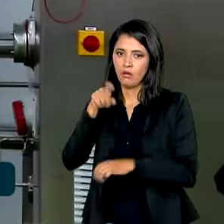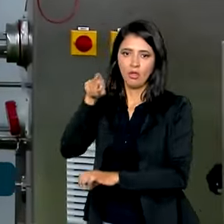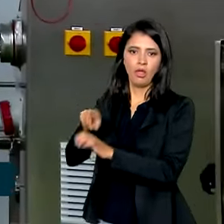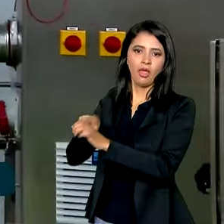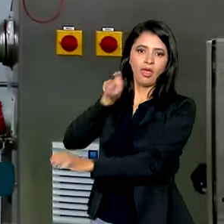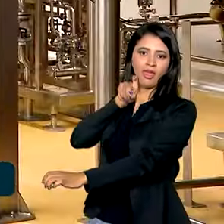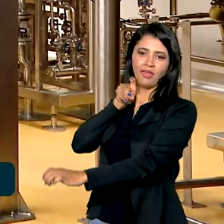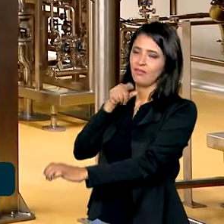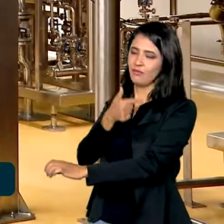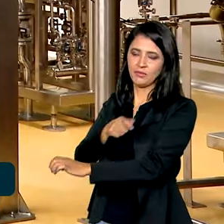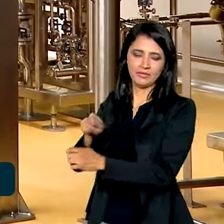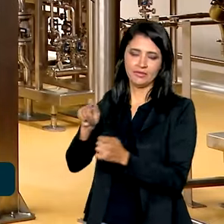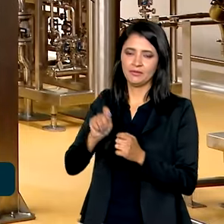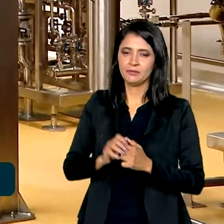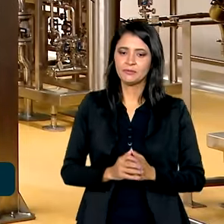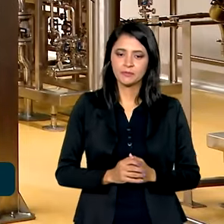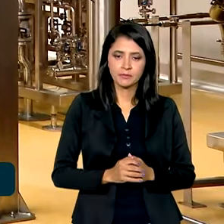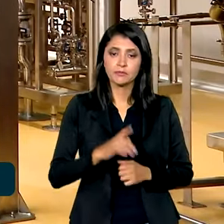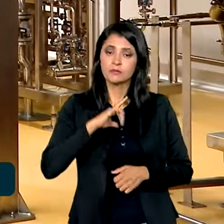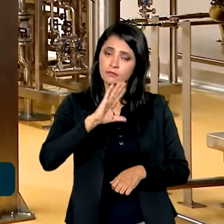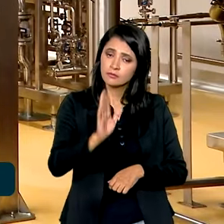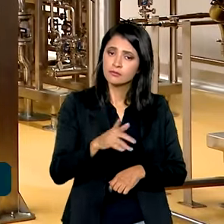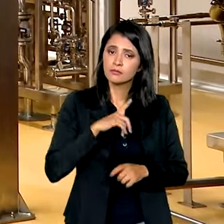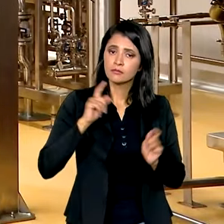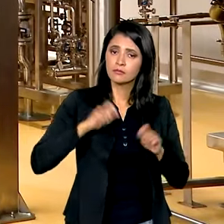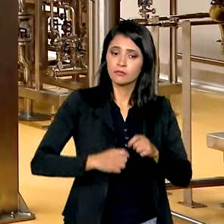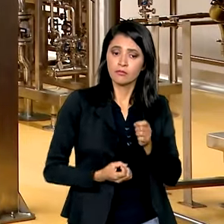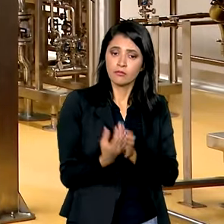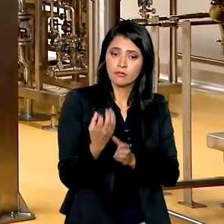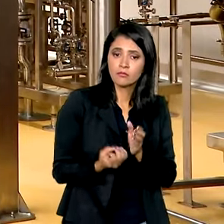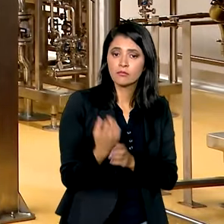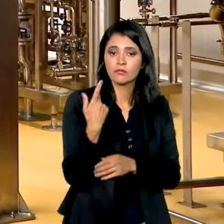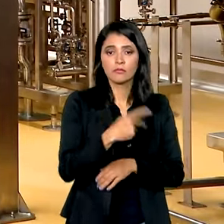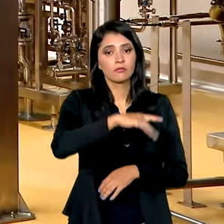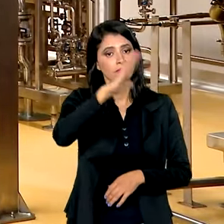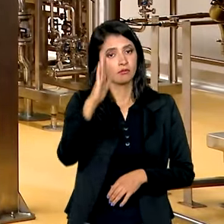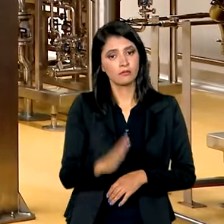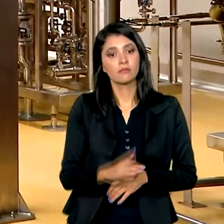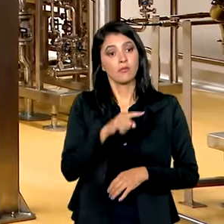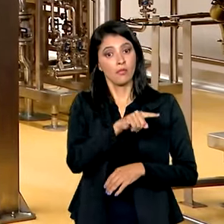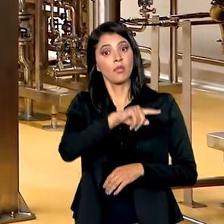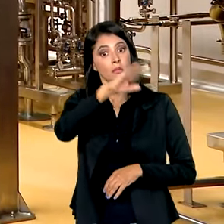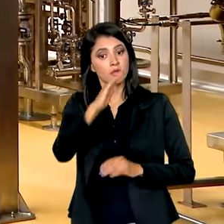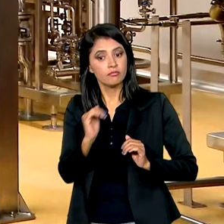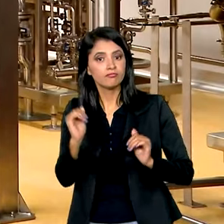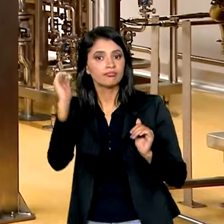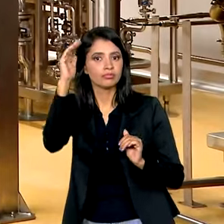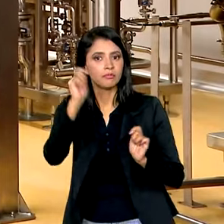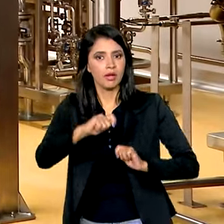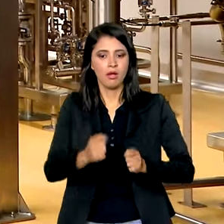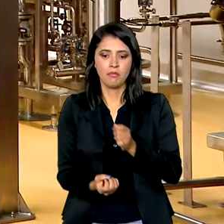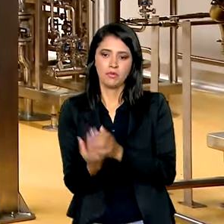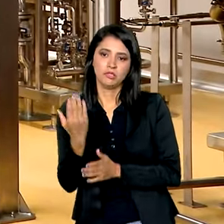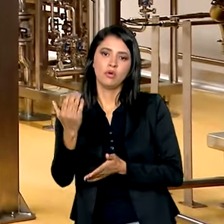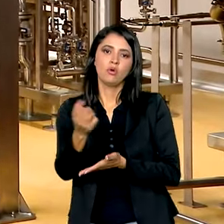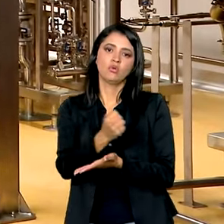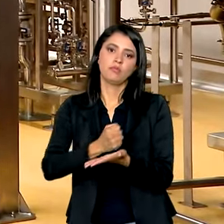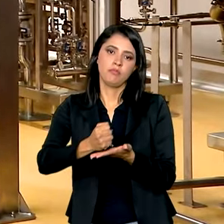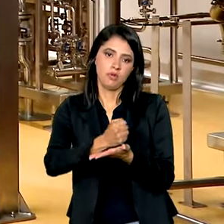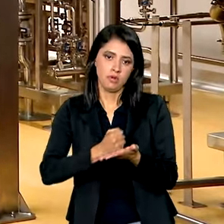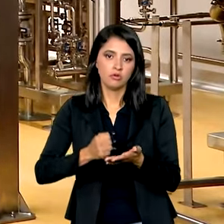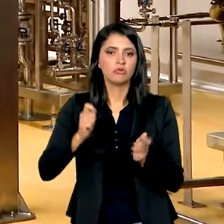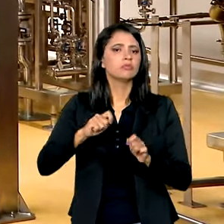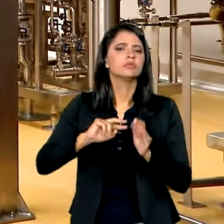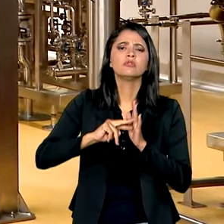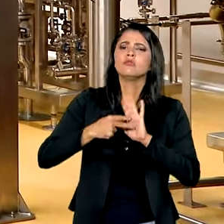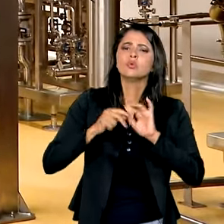dependência externa. E uma vez tendo essa possibilidade de produção no Brasil, o Brasil vai ter a soberania na produção desse medicamento. E isso significa